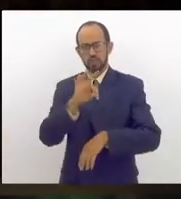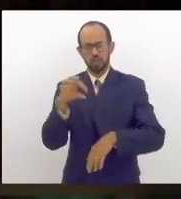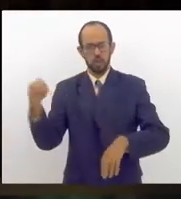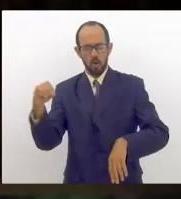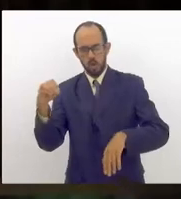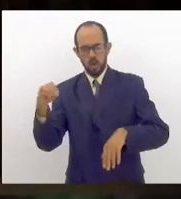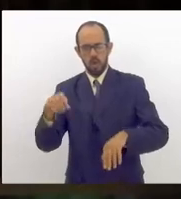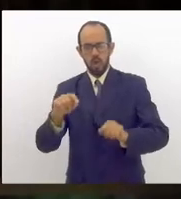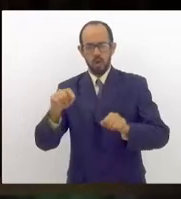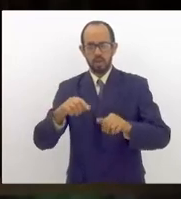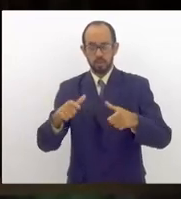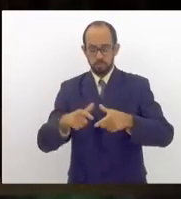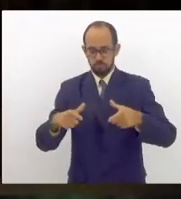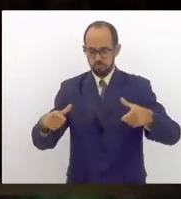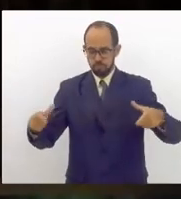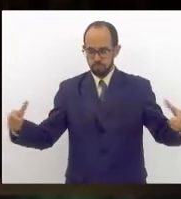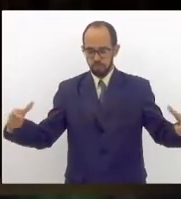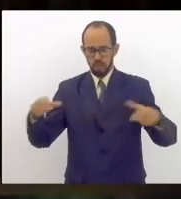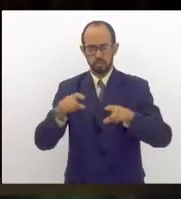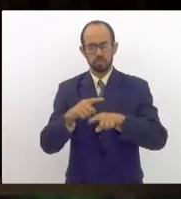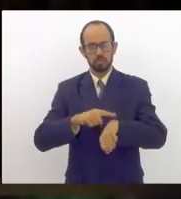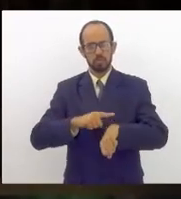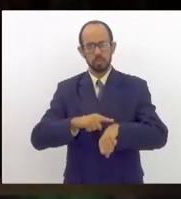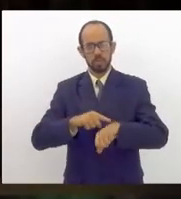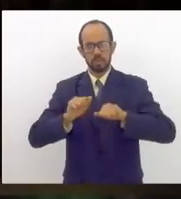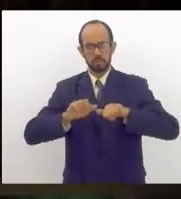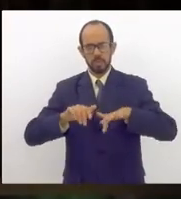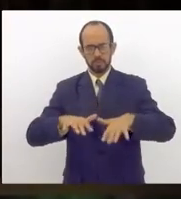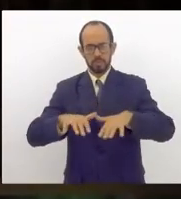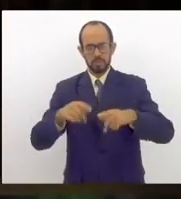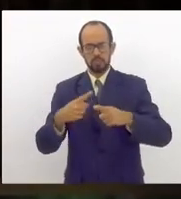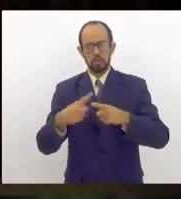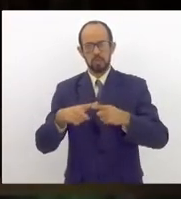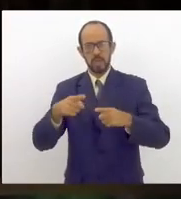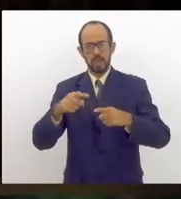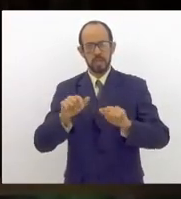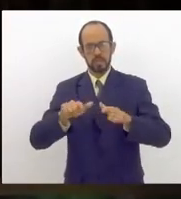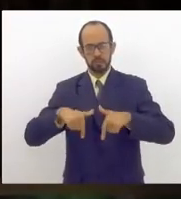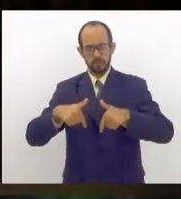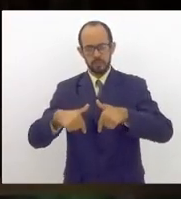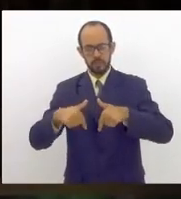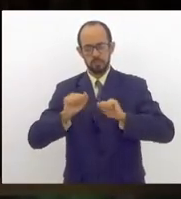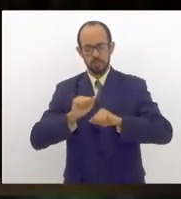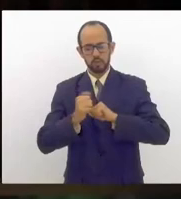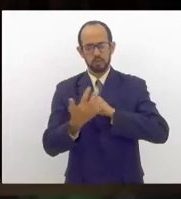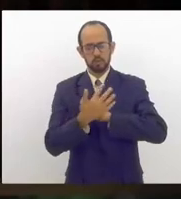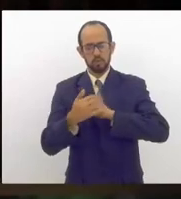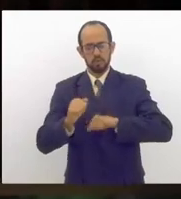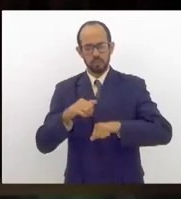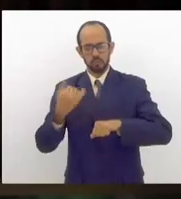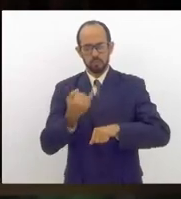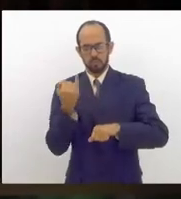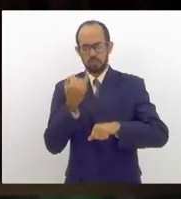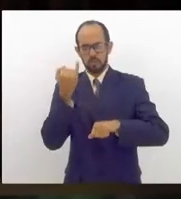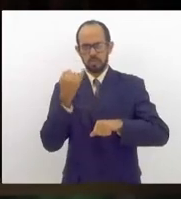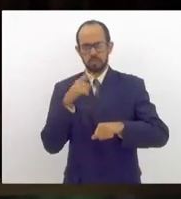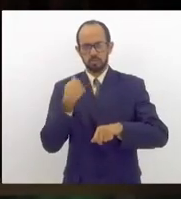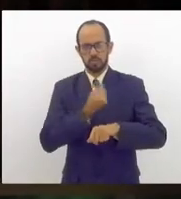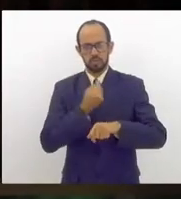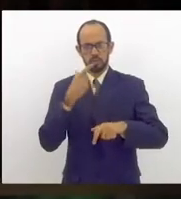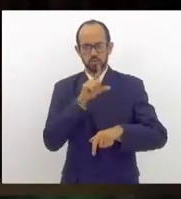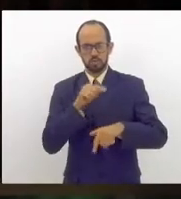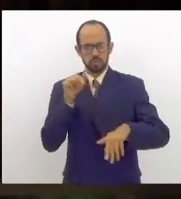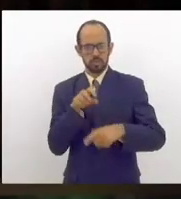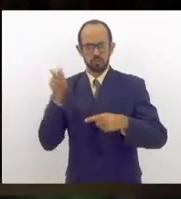ocupacional e que cresceu muito no período da pandemia né esse enfrentamento da convite foi muito importante né Para dar